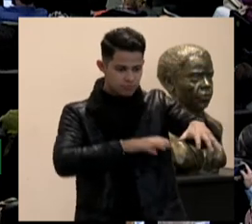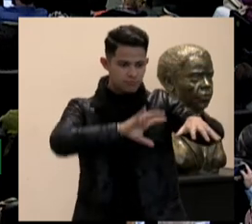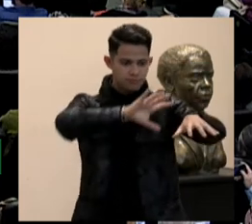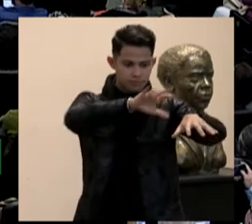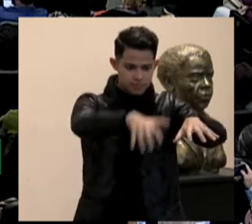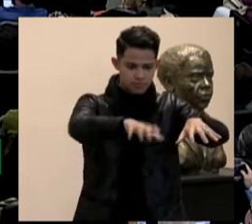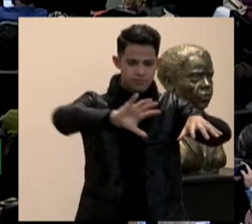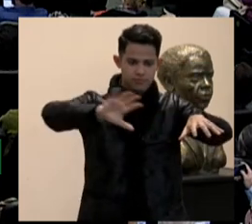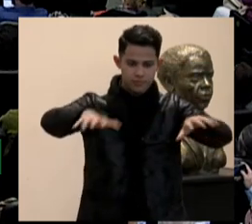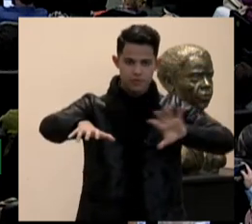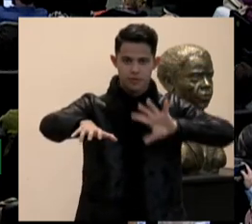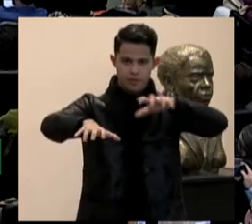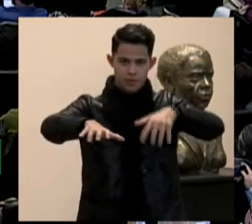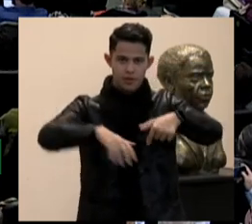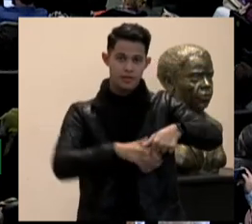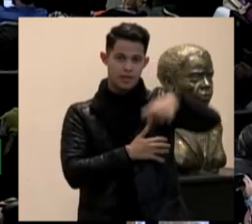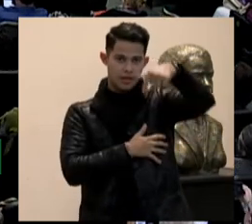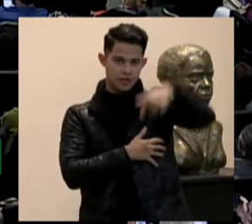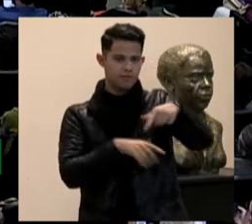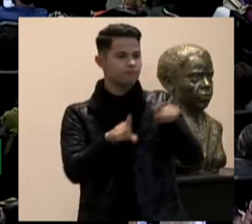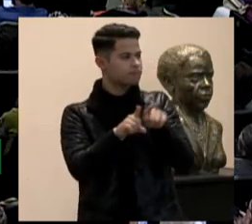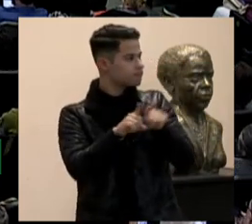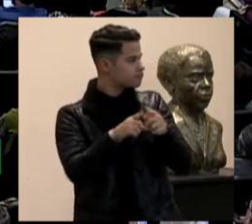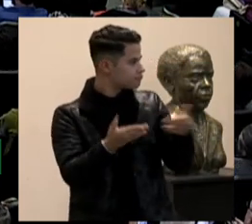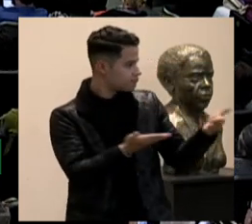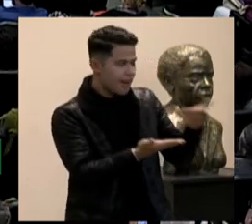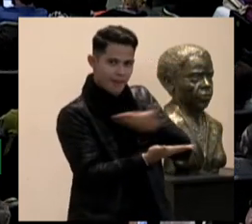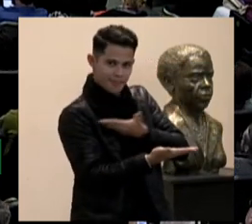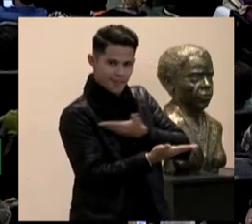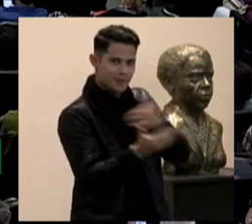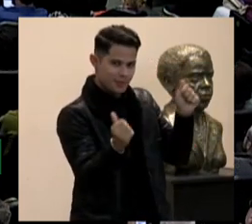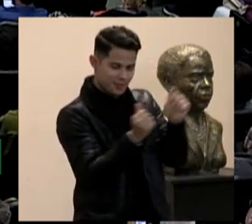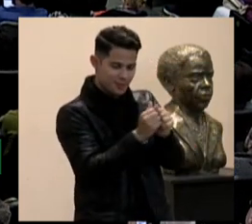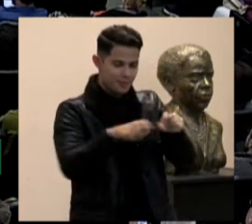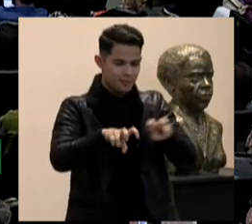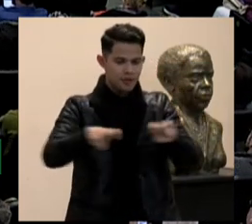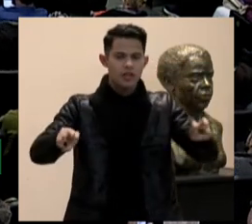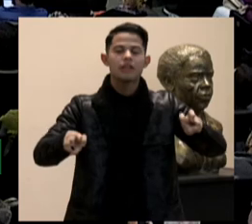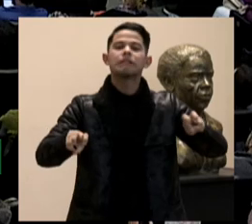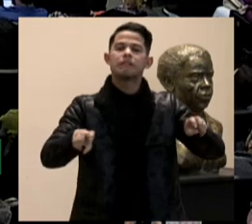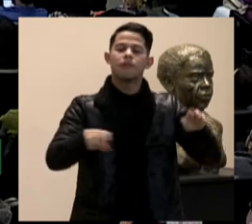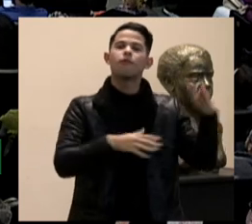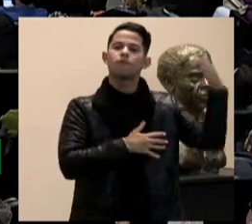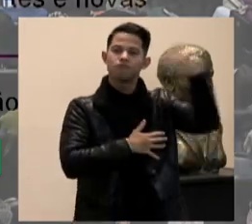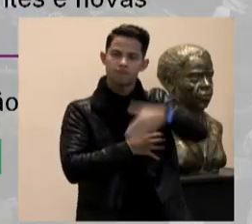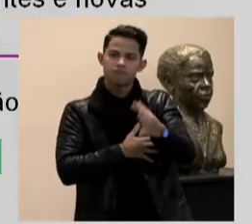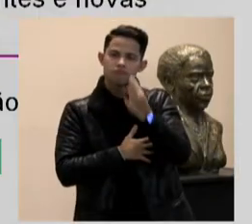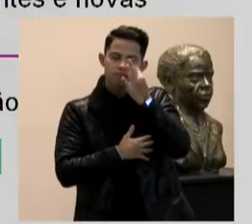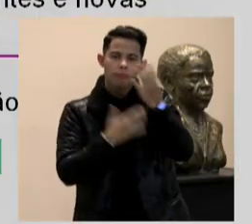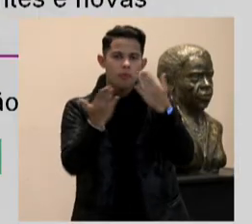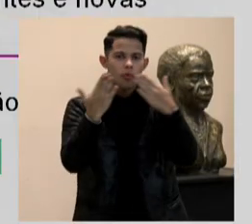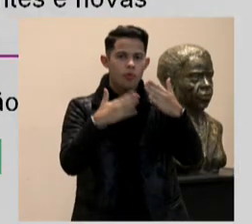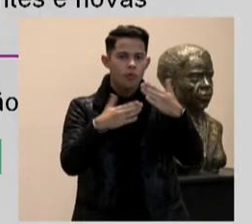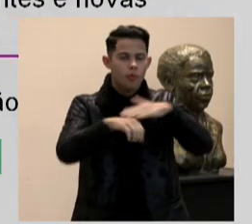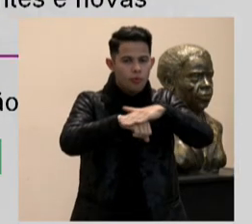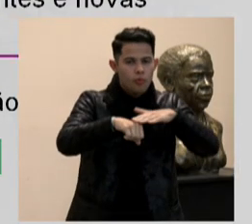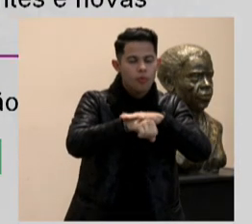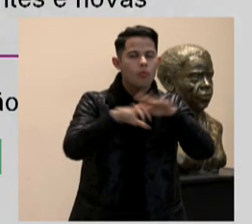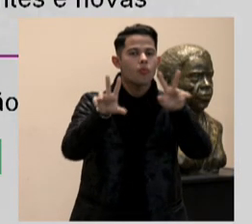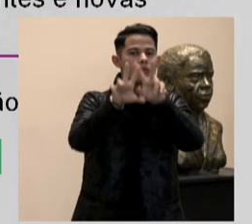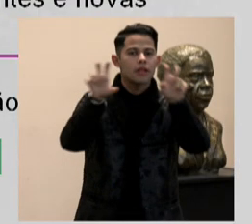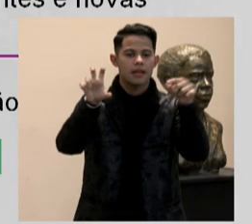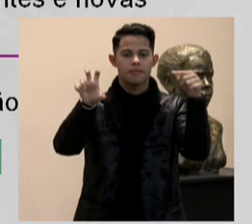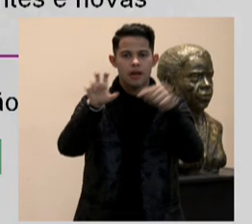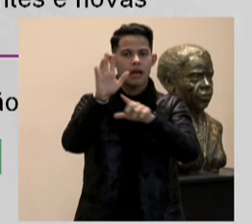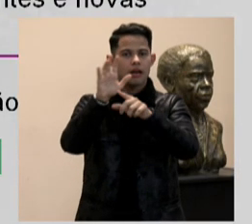que compõem comigo essa mesa estiveram presentes e debatendo em 2 desses eixos. O primeiro eixo, que é a garantia do direito de todas as